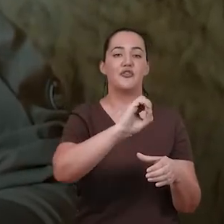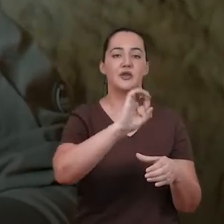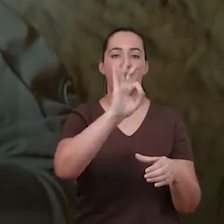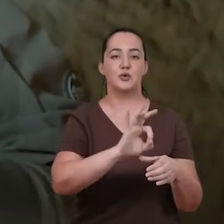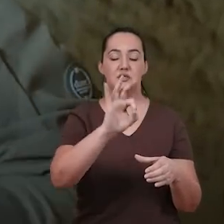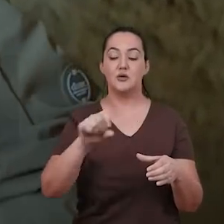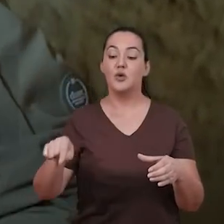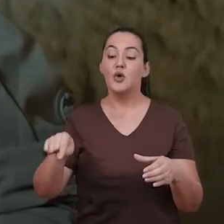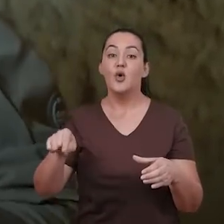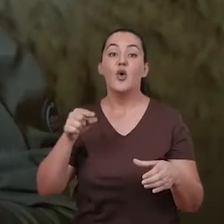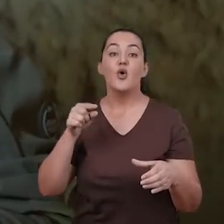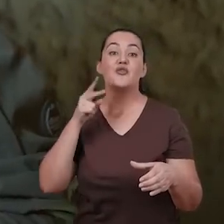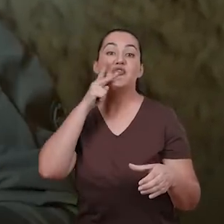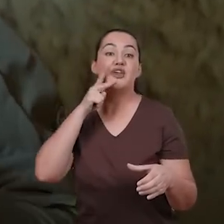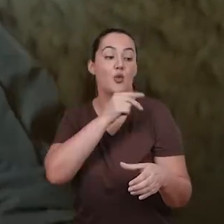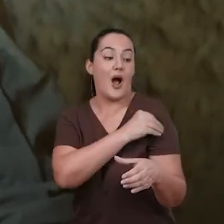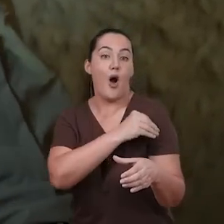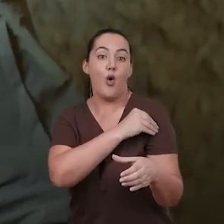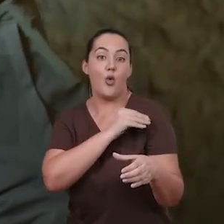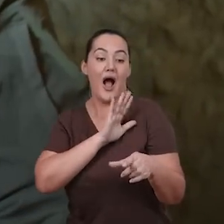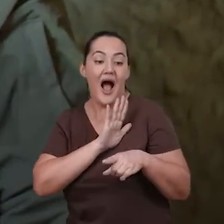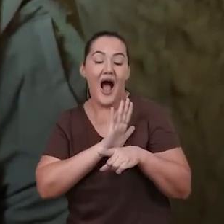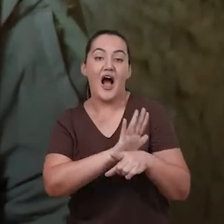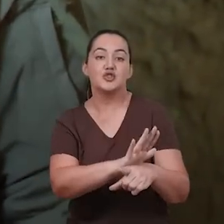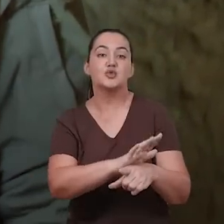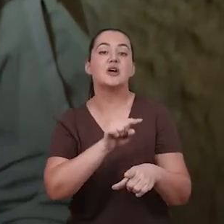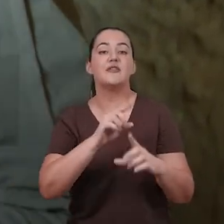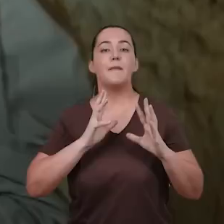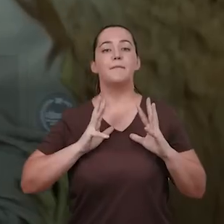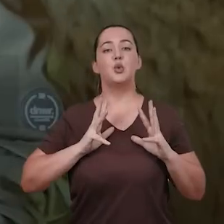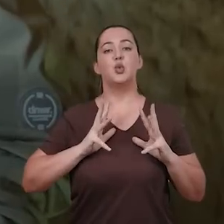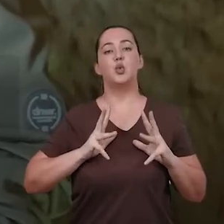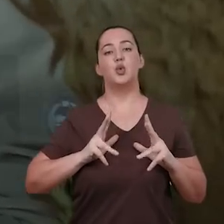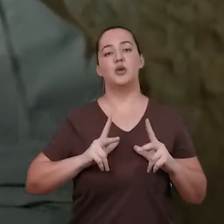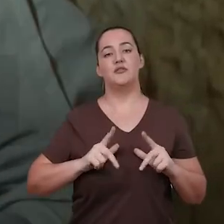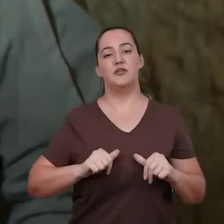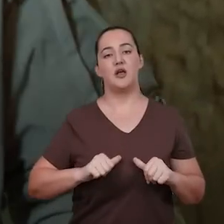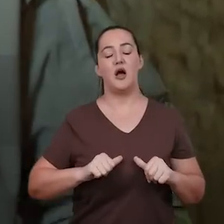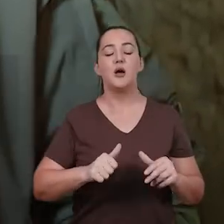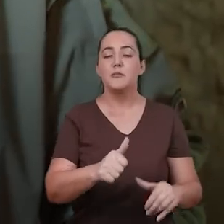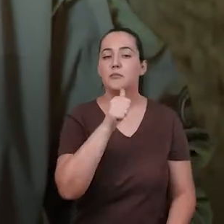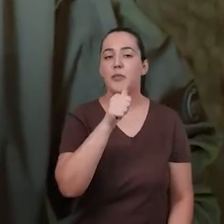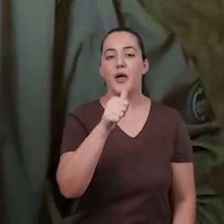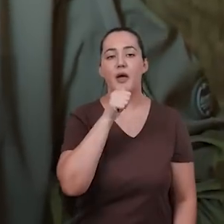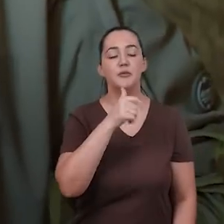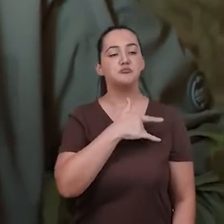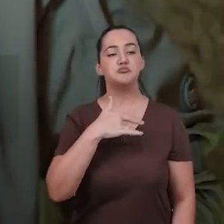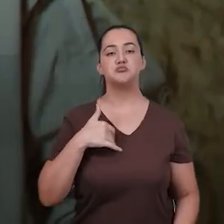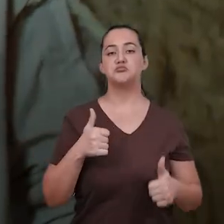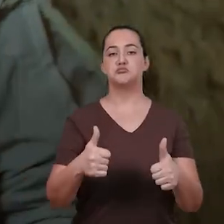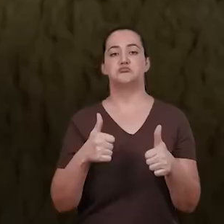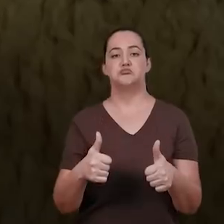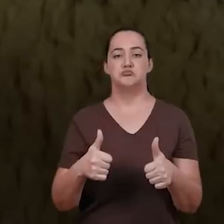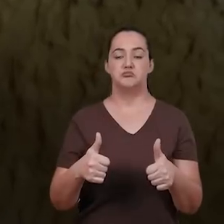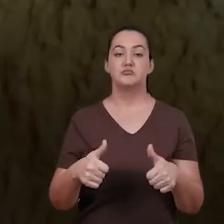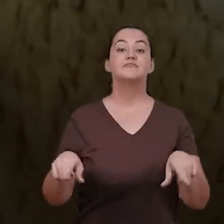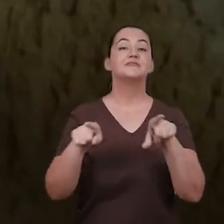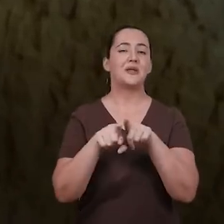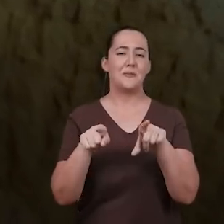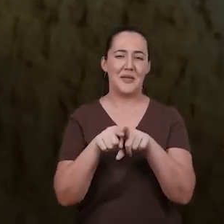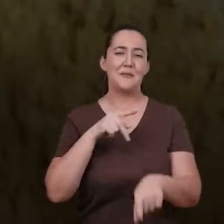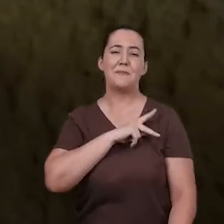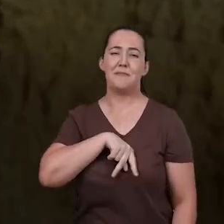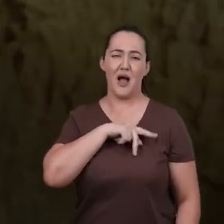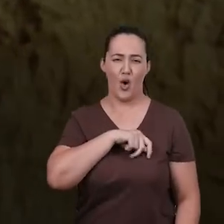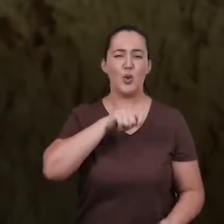aquele vinho purificava a água, de modo que eles pudessem beber sem ter nenhum problema de saúde. Aliás,